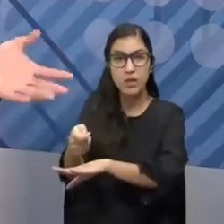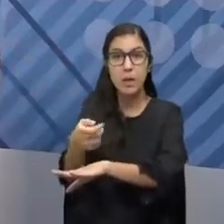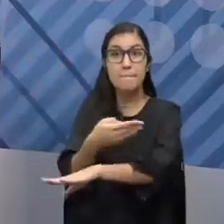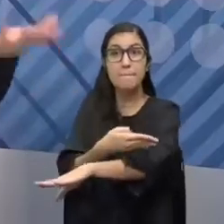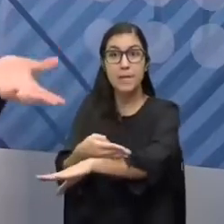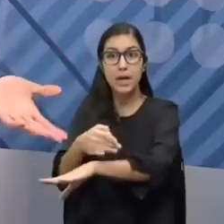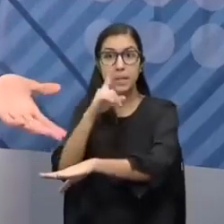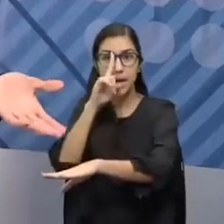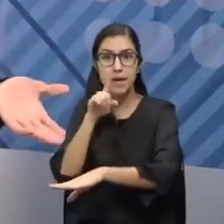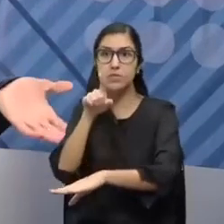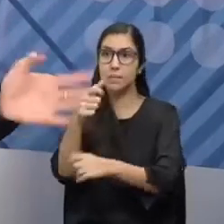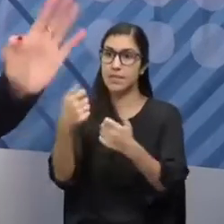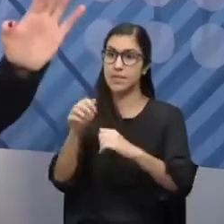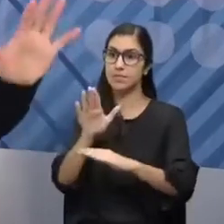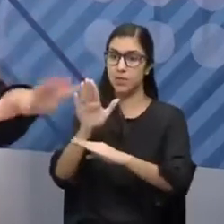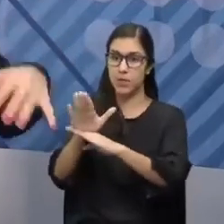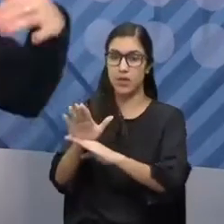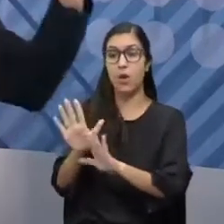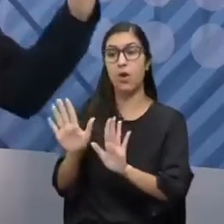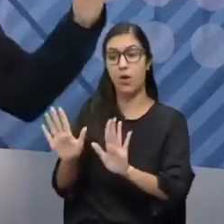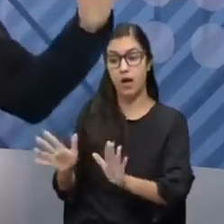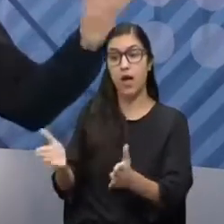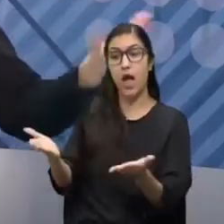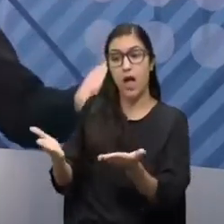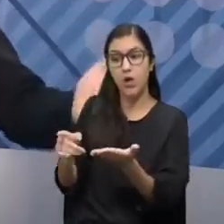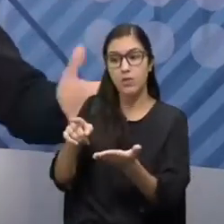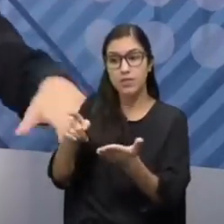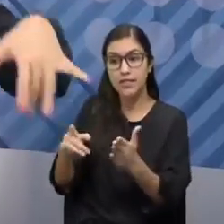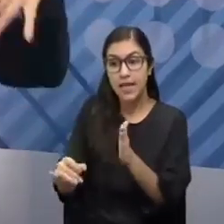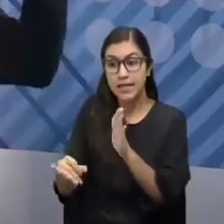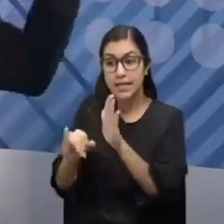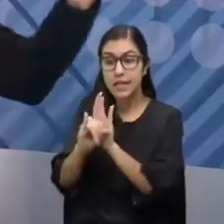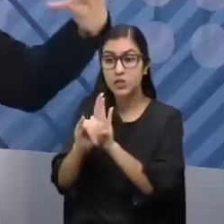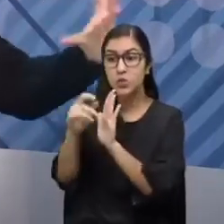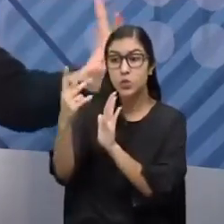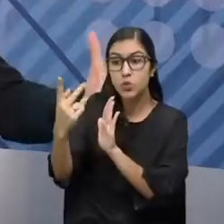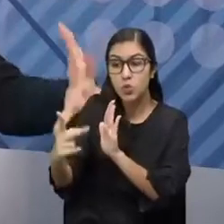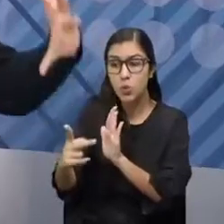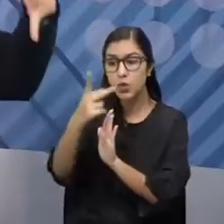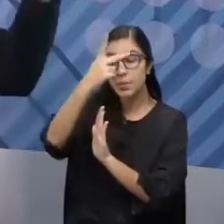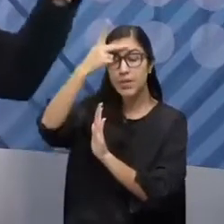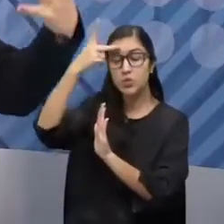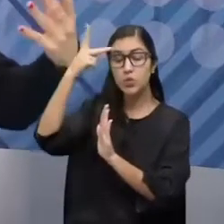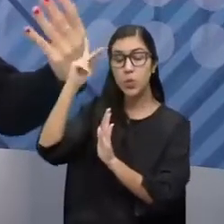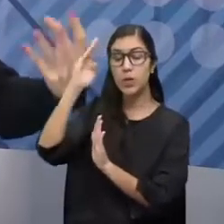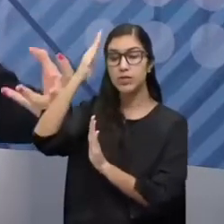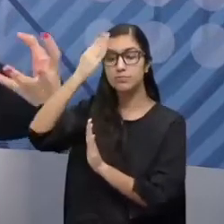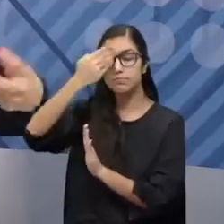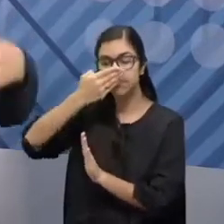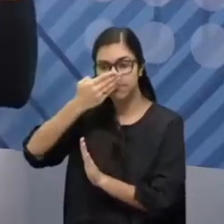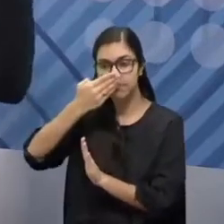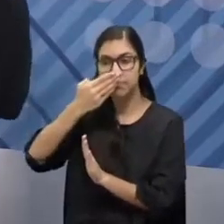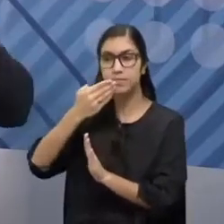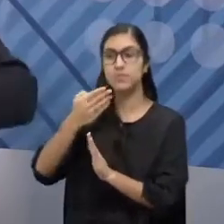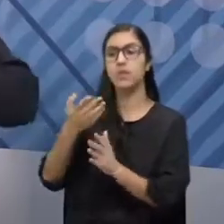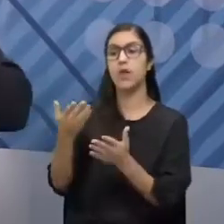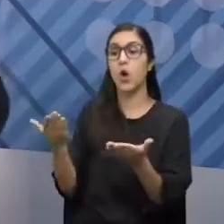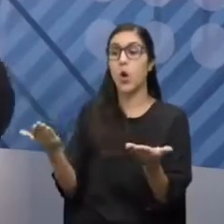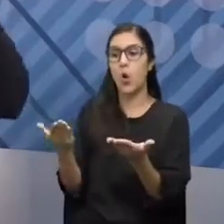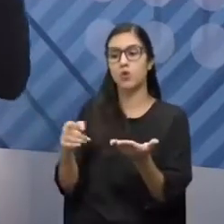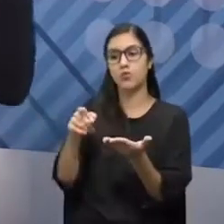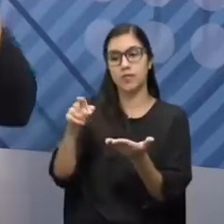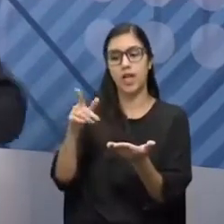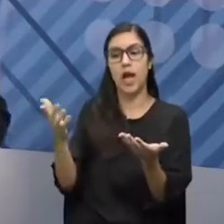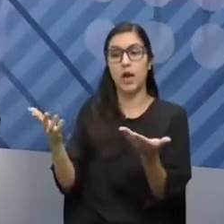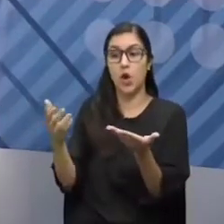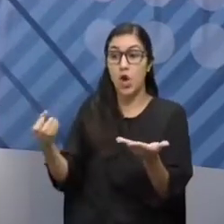amarela, vocês devem orientar. Olha, essa é uma identidade sua, de pessoa cega, de deficiente visual, e hoje você está